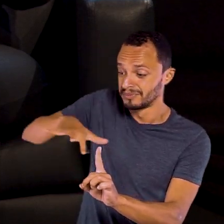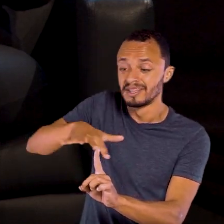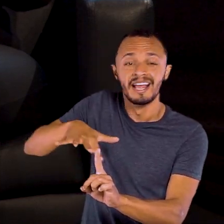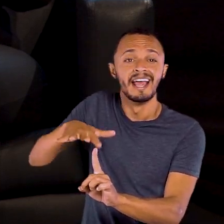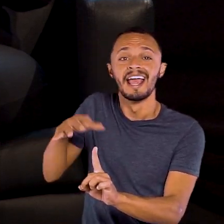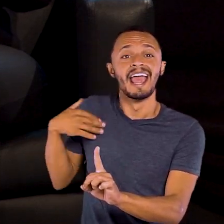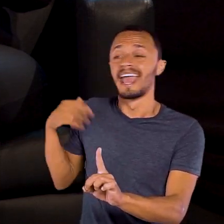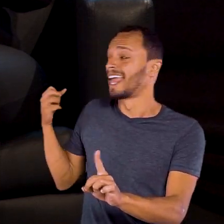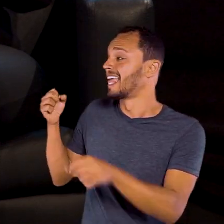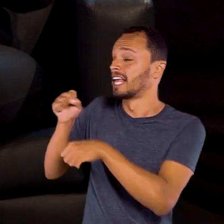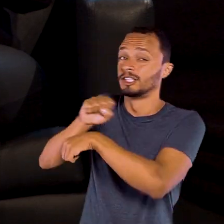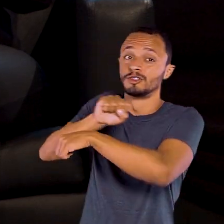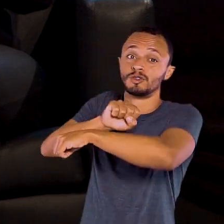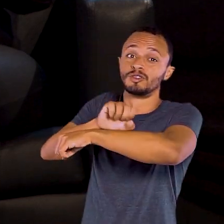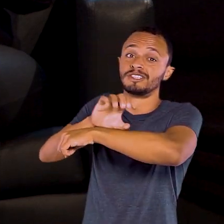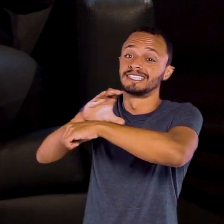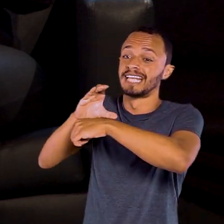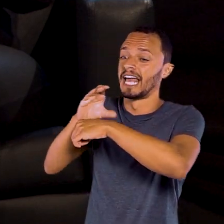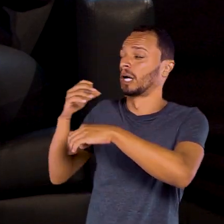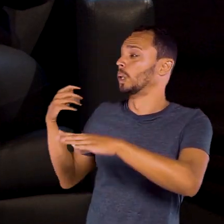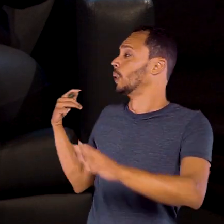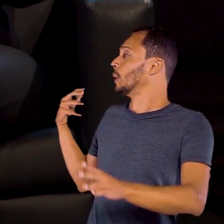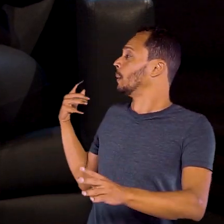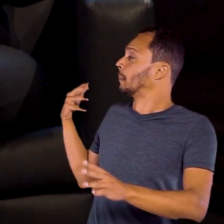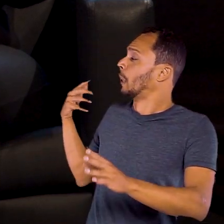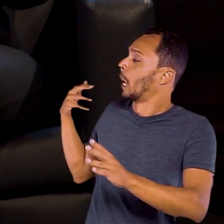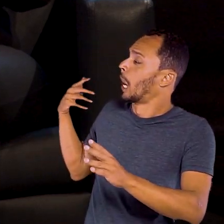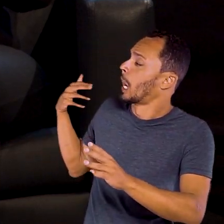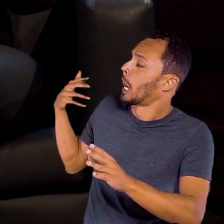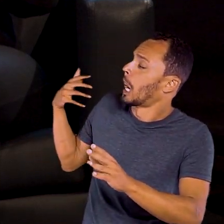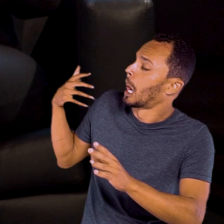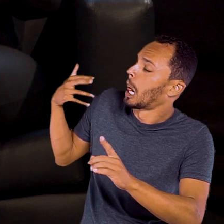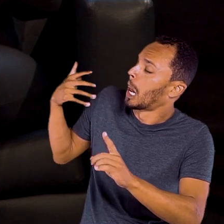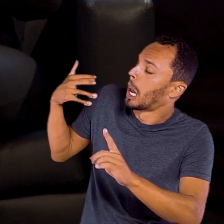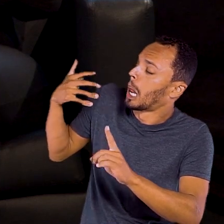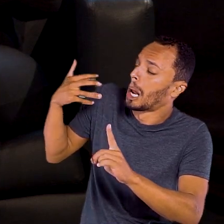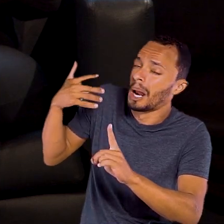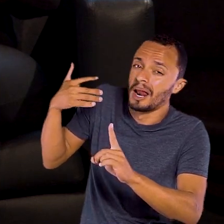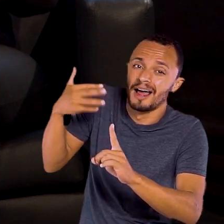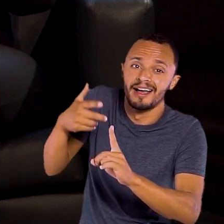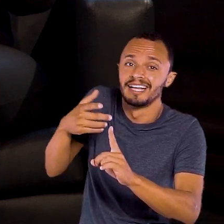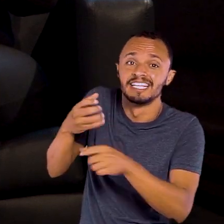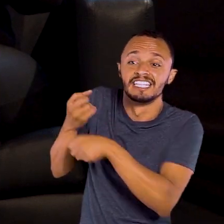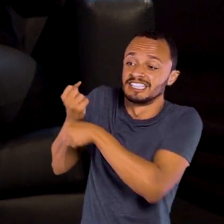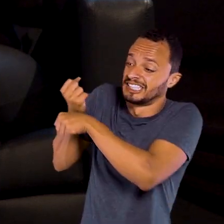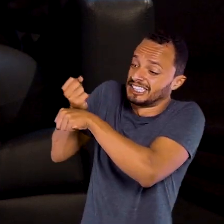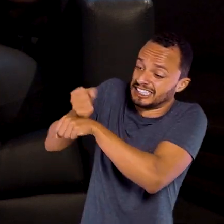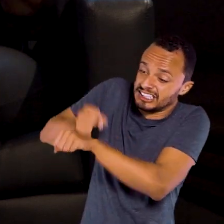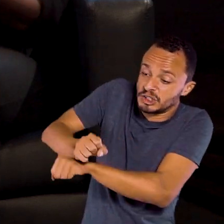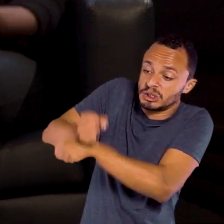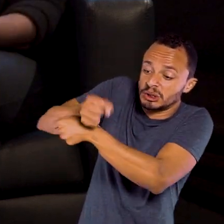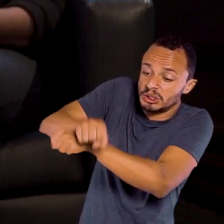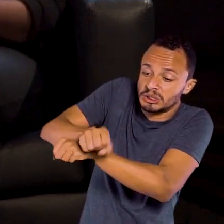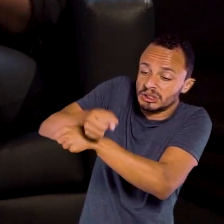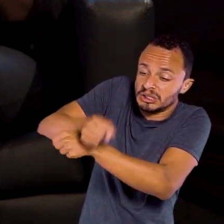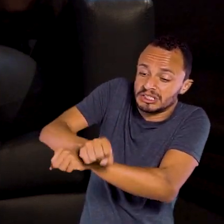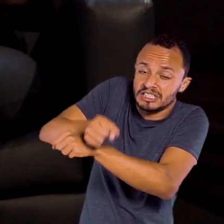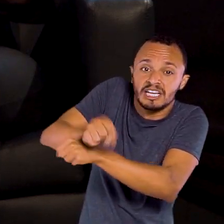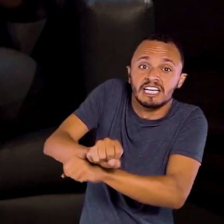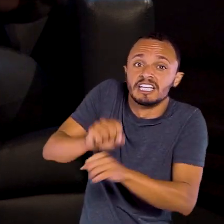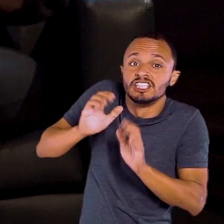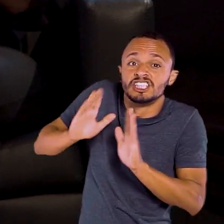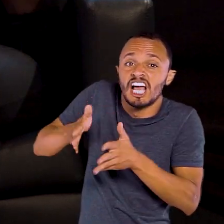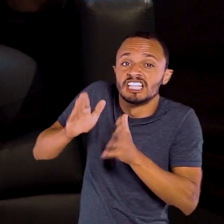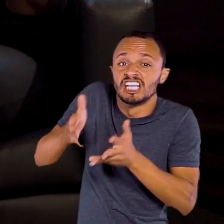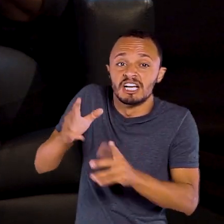Mas a gente precisa tanto dela, ela é tão importante, minhas filhas não vivem sem ela. Tinha uma chantagem emocional e que as pessoas que meio